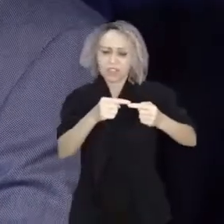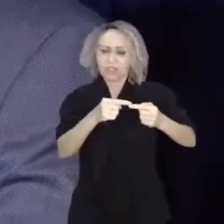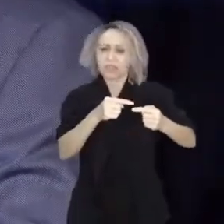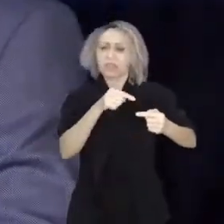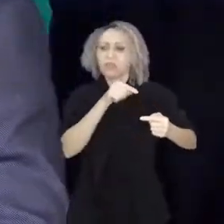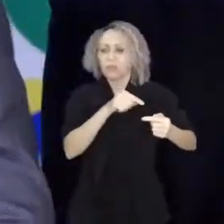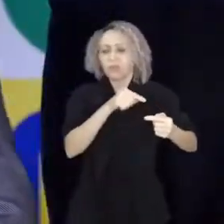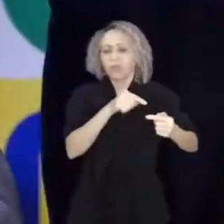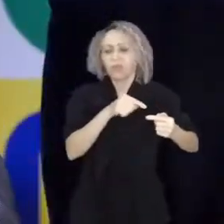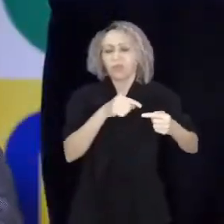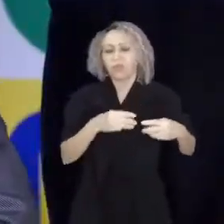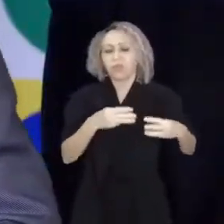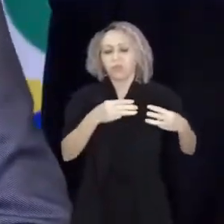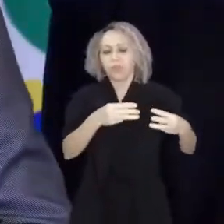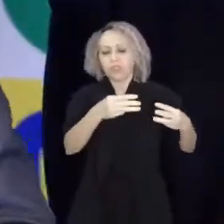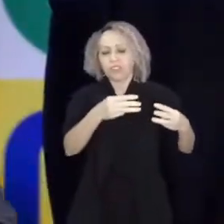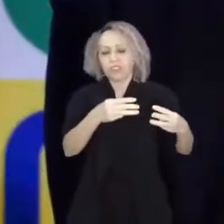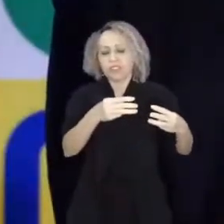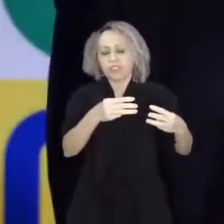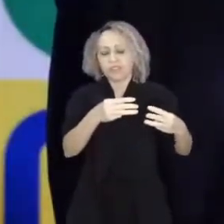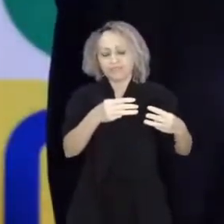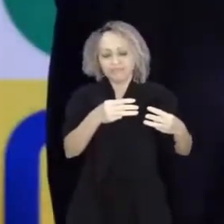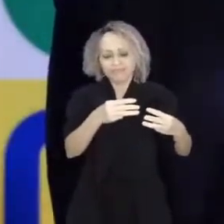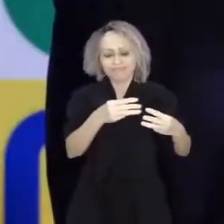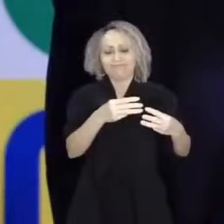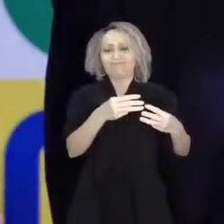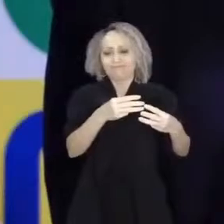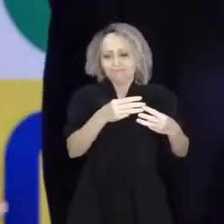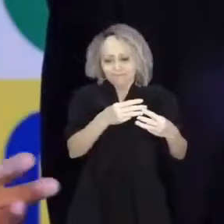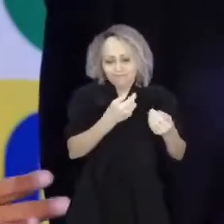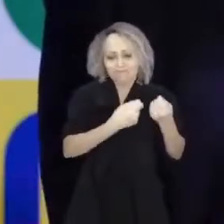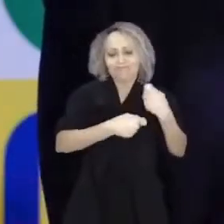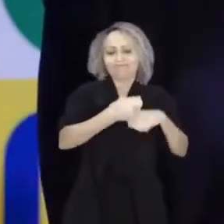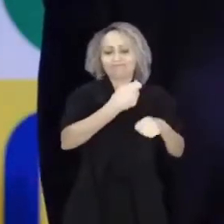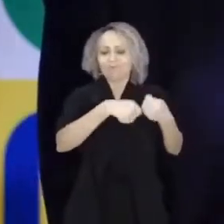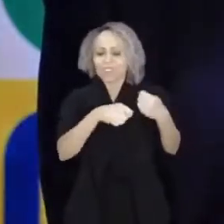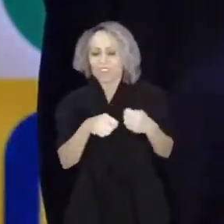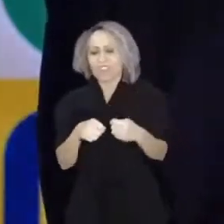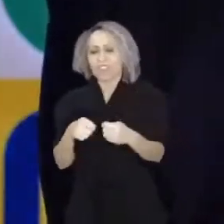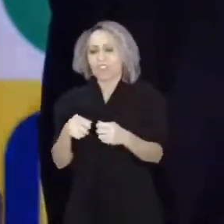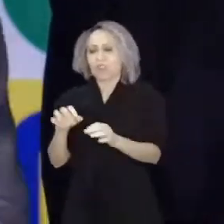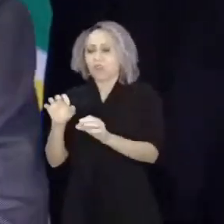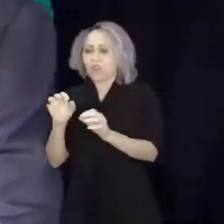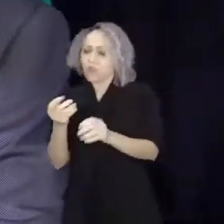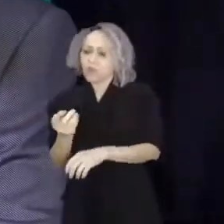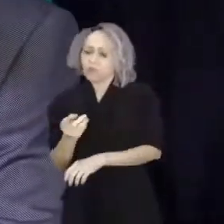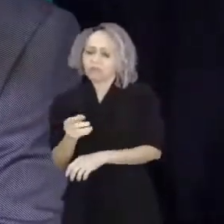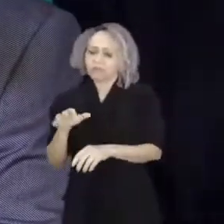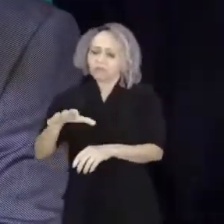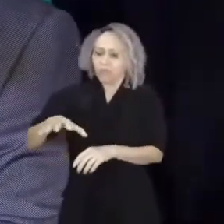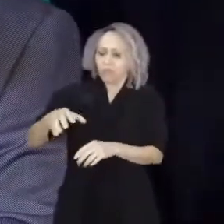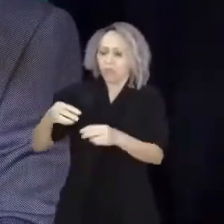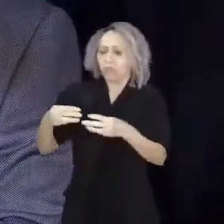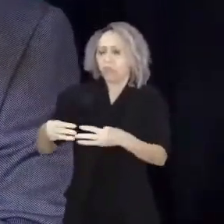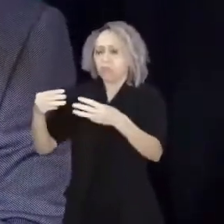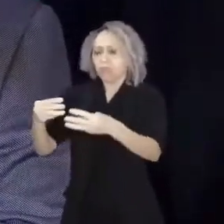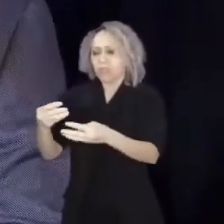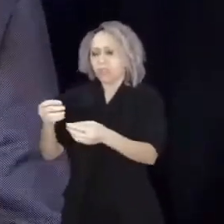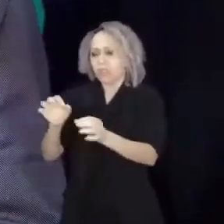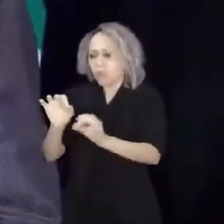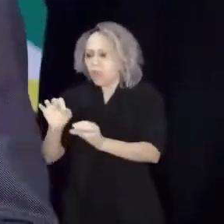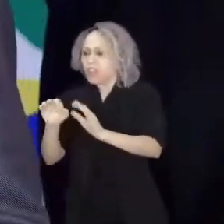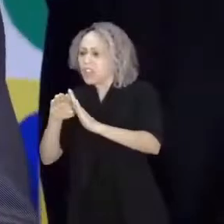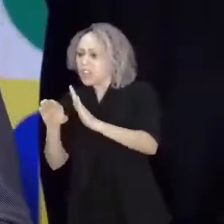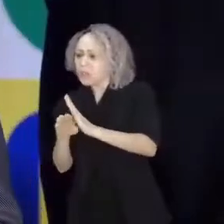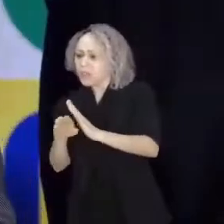que pensem juntos para que não haja muita divergência entre os dois ministérios. Eu já poderia ter indicado hoje, mas